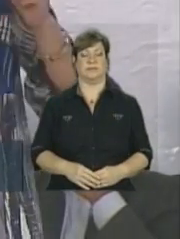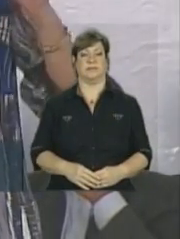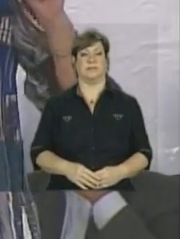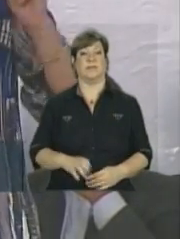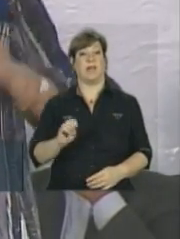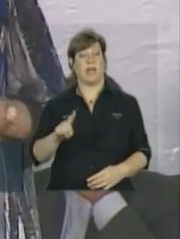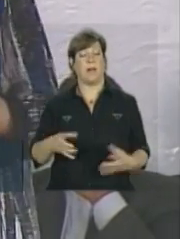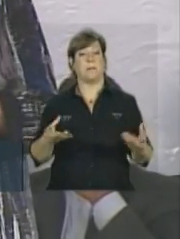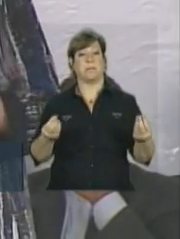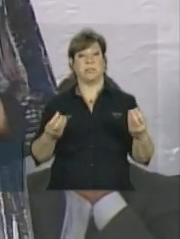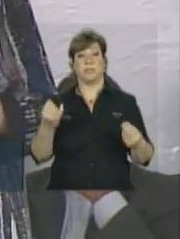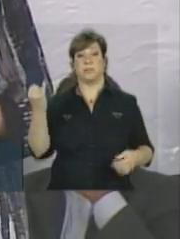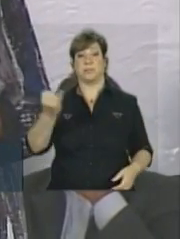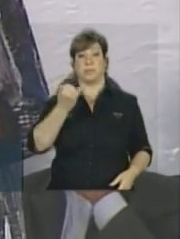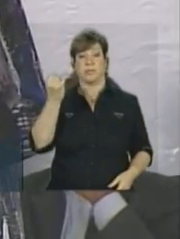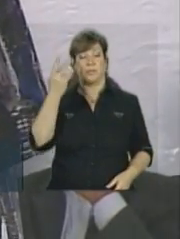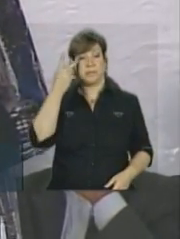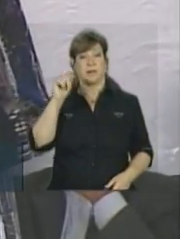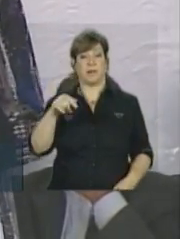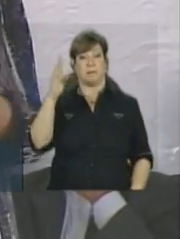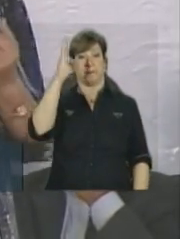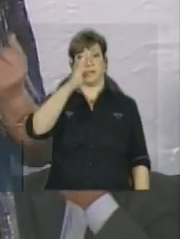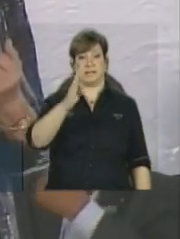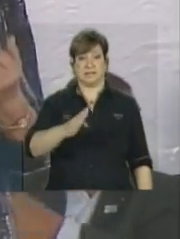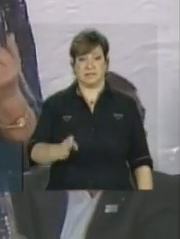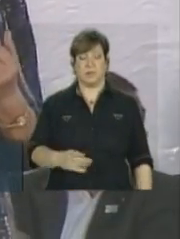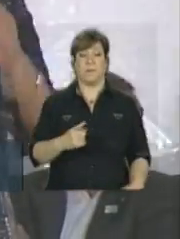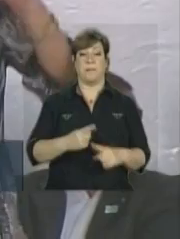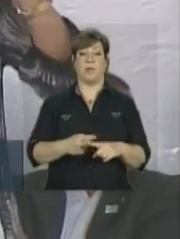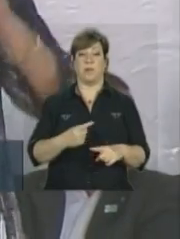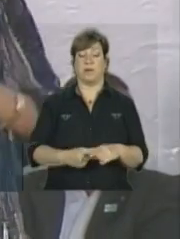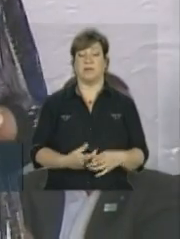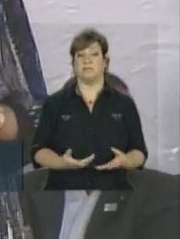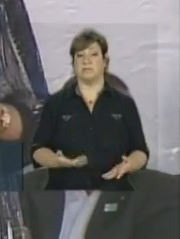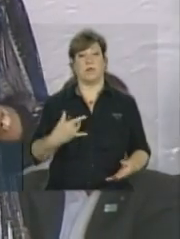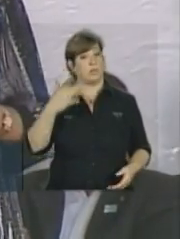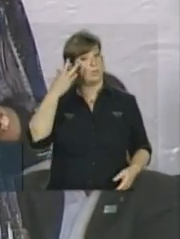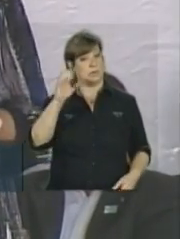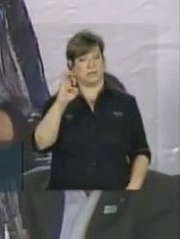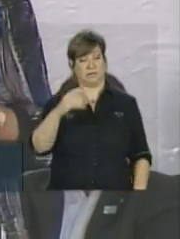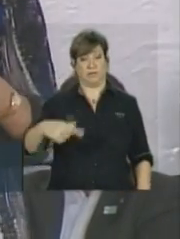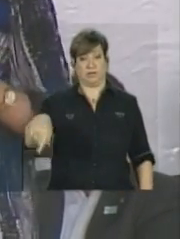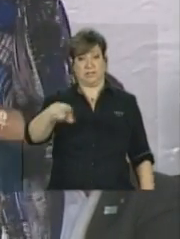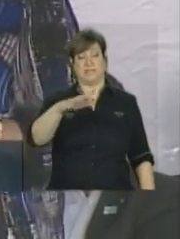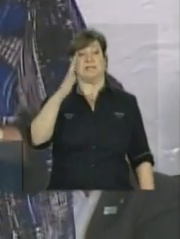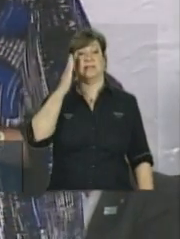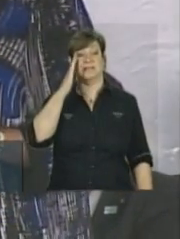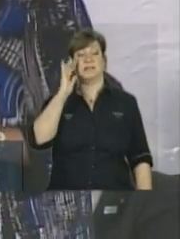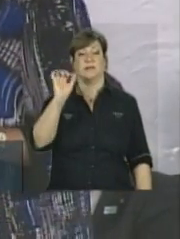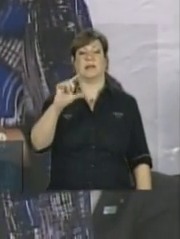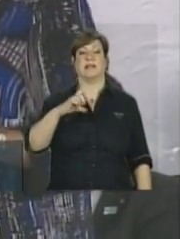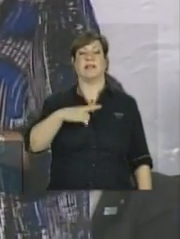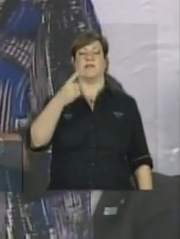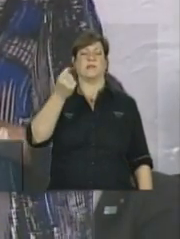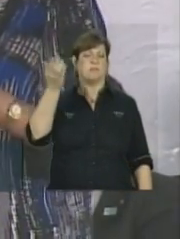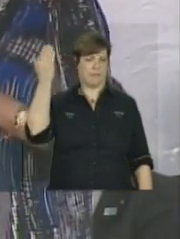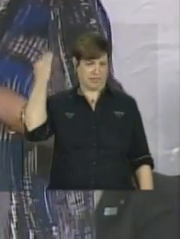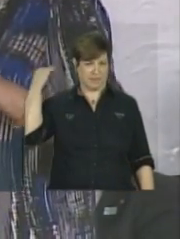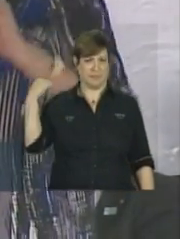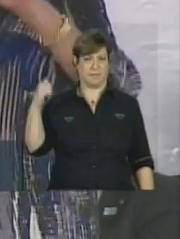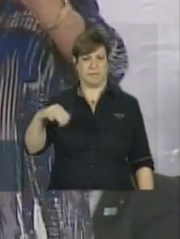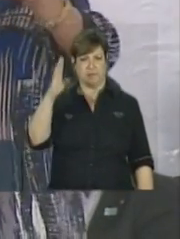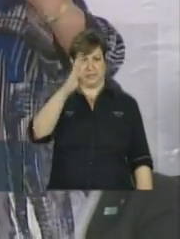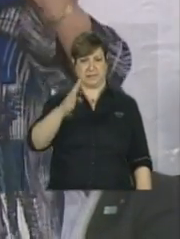é muito importante para o Brasil, porque eu não sei se vocês sabem que teve uma época no